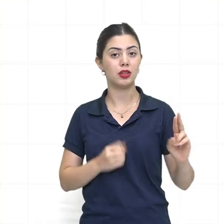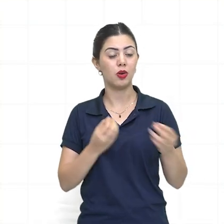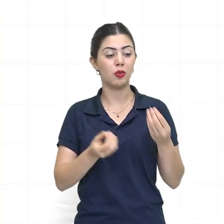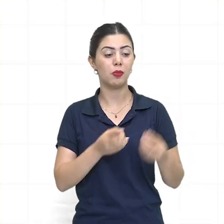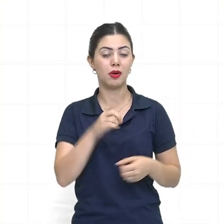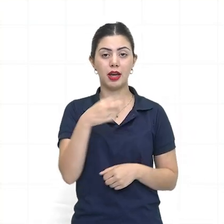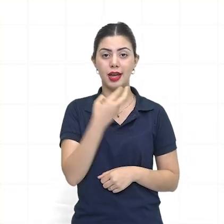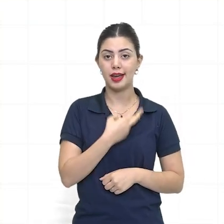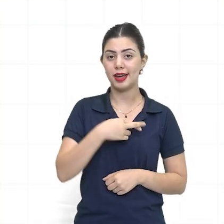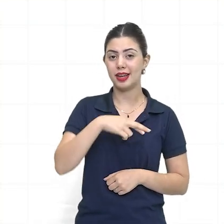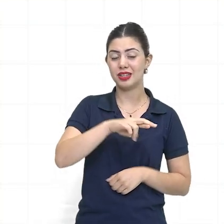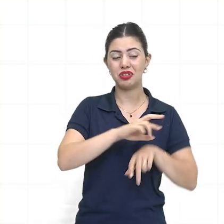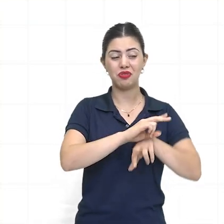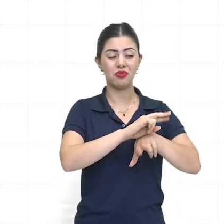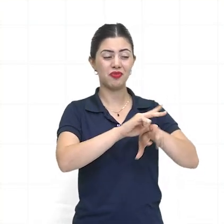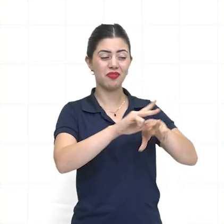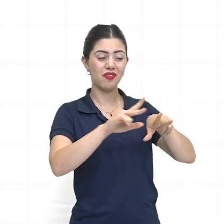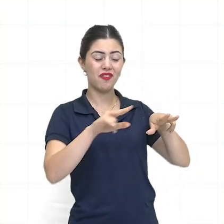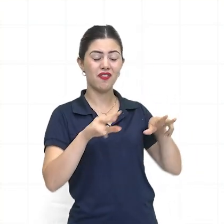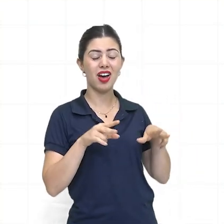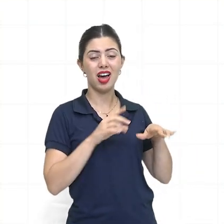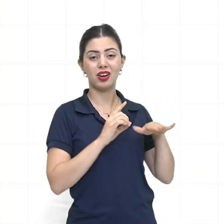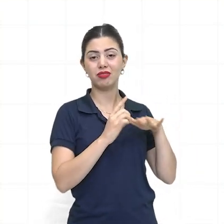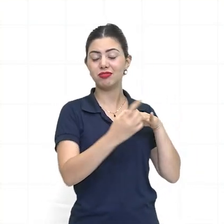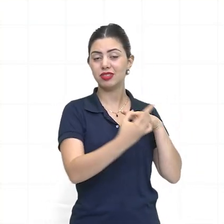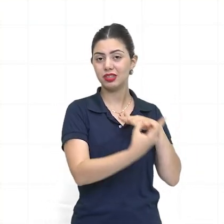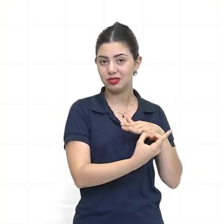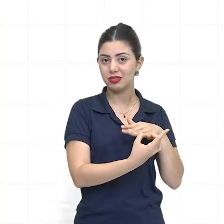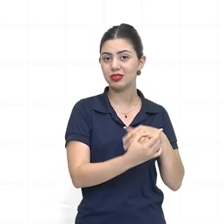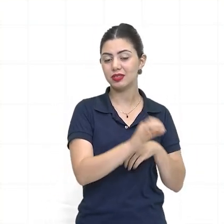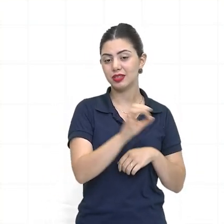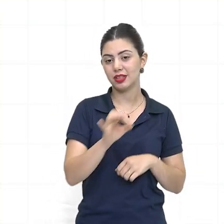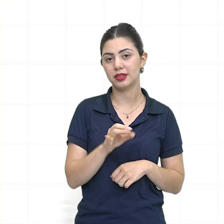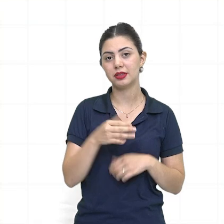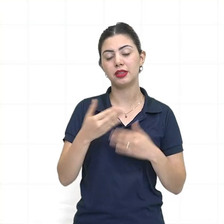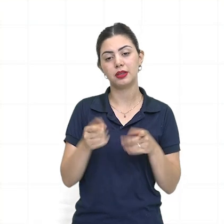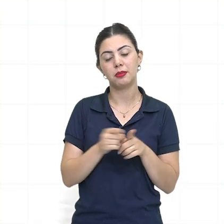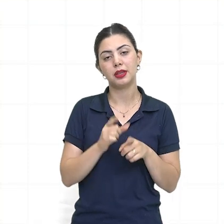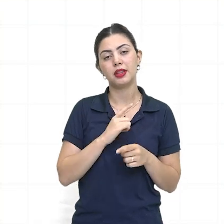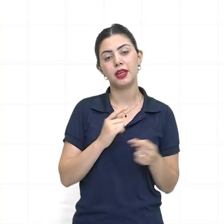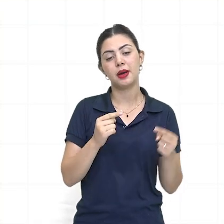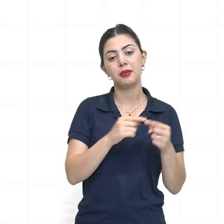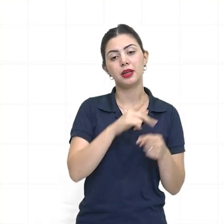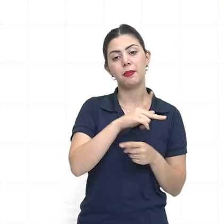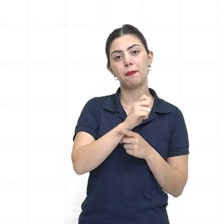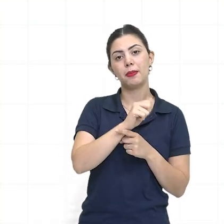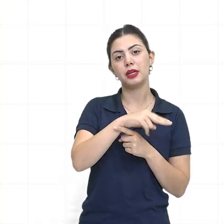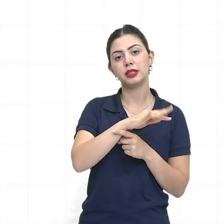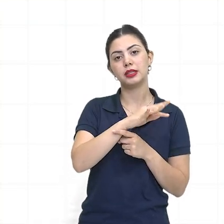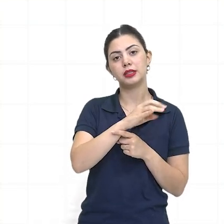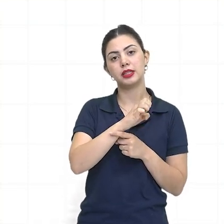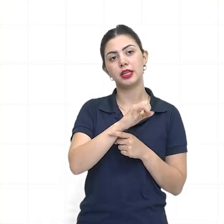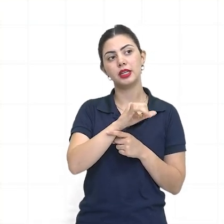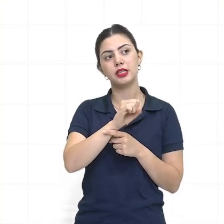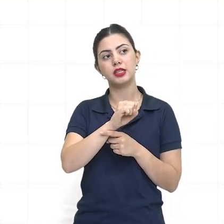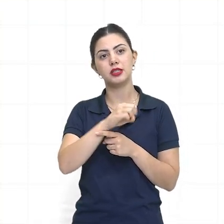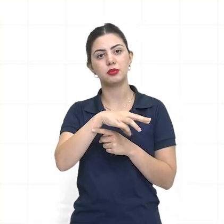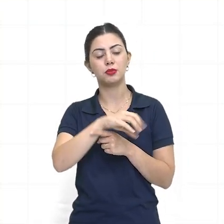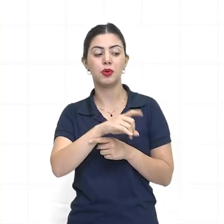religiões que têm vários deuses e que tem a questão do panteísmo como